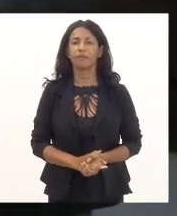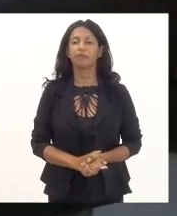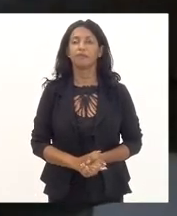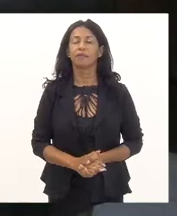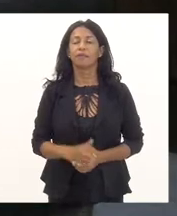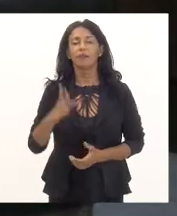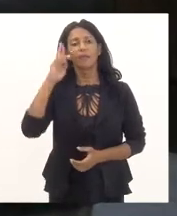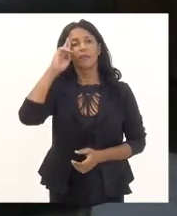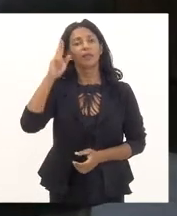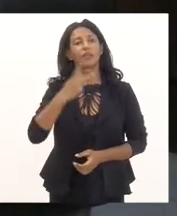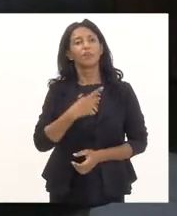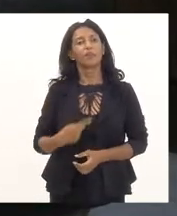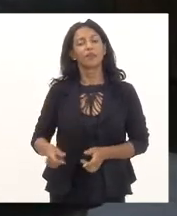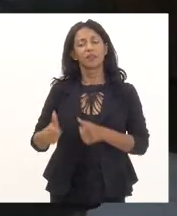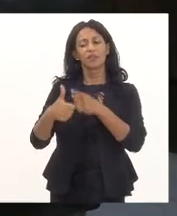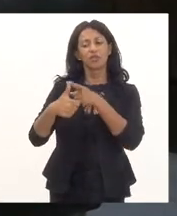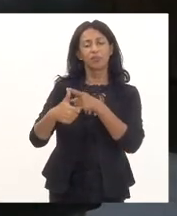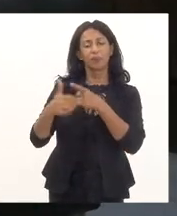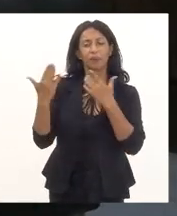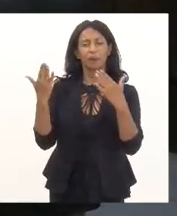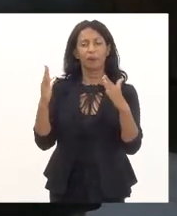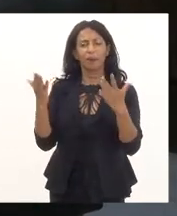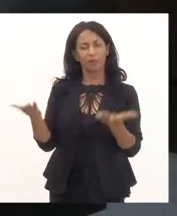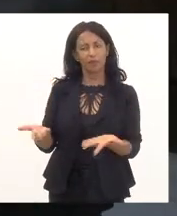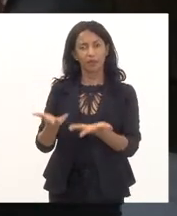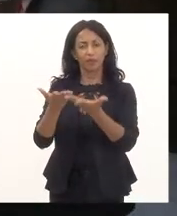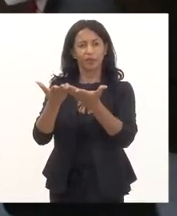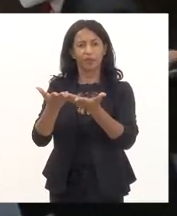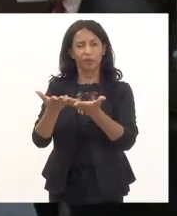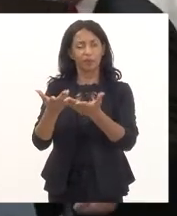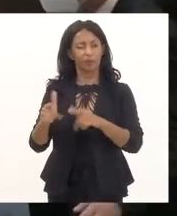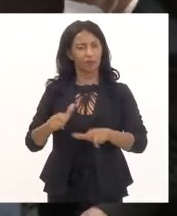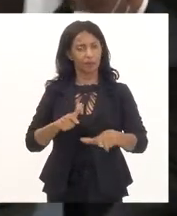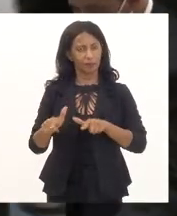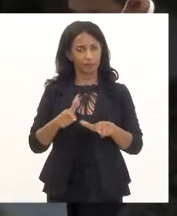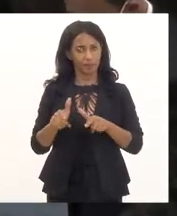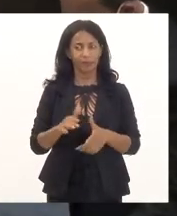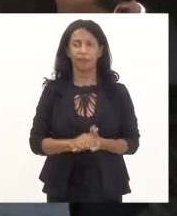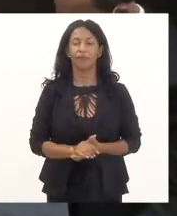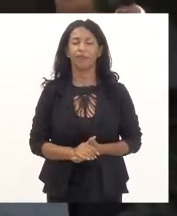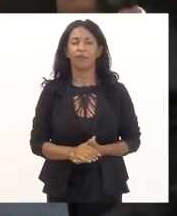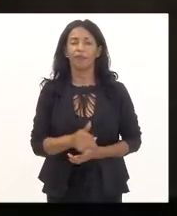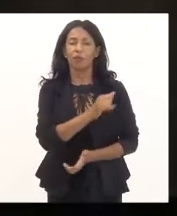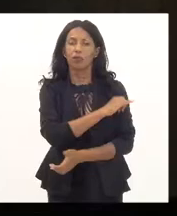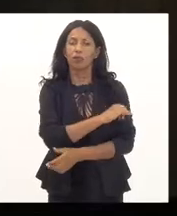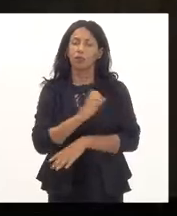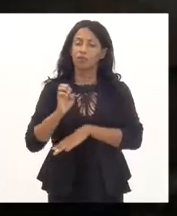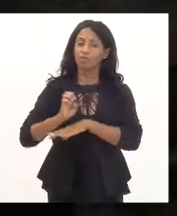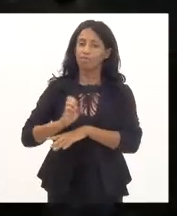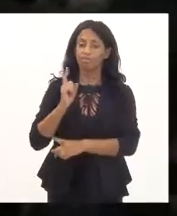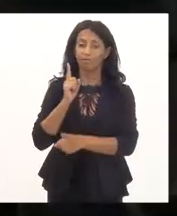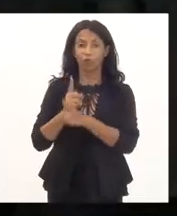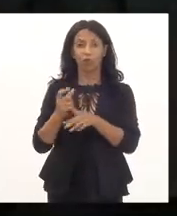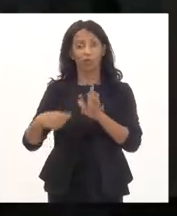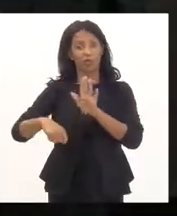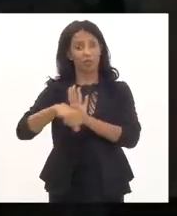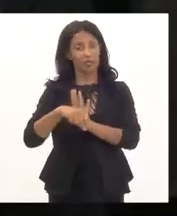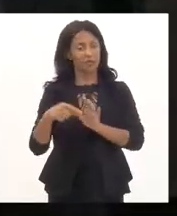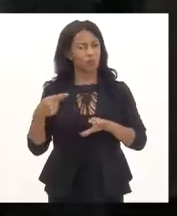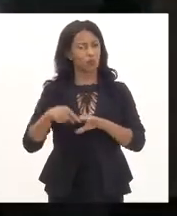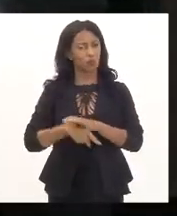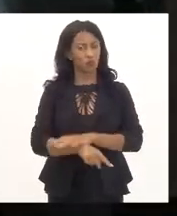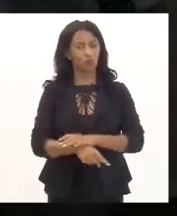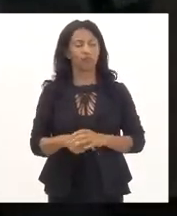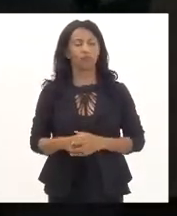Senhor presidente, quero em primeiro lugar parabenizar a Vossa Excelência por essa iniciativa. O Rio de Janeiro é um estado que se encontra numa crise